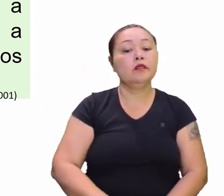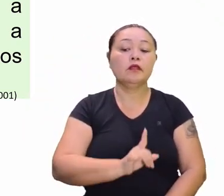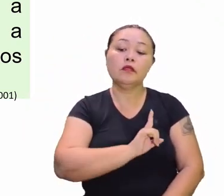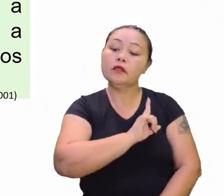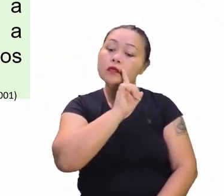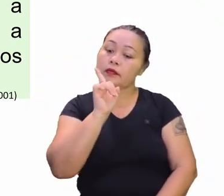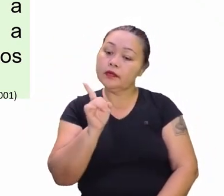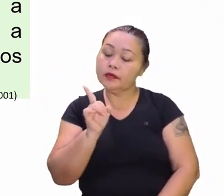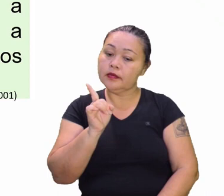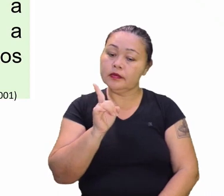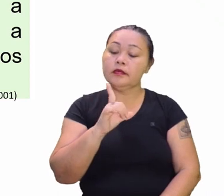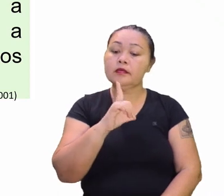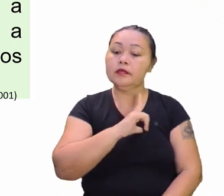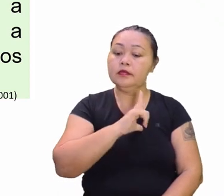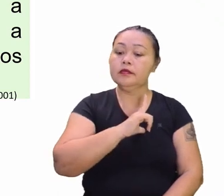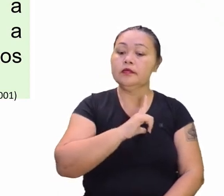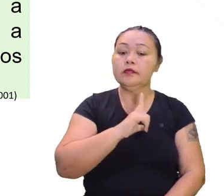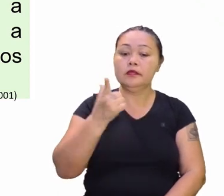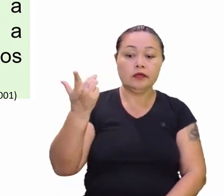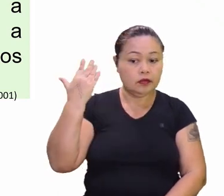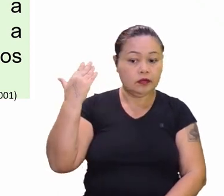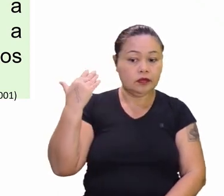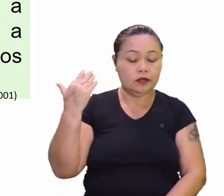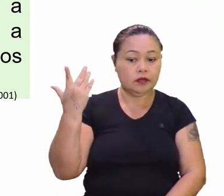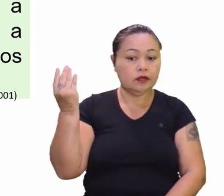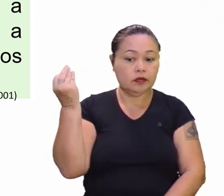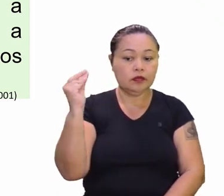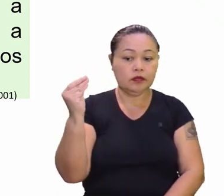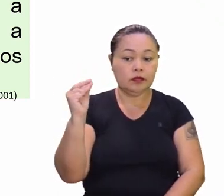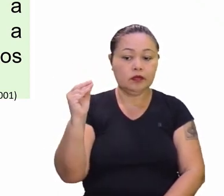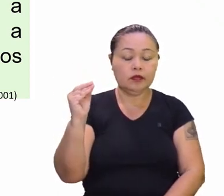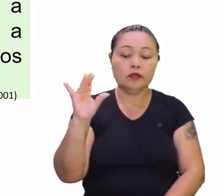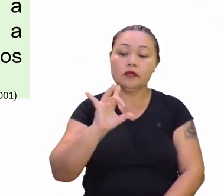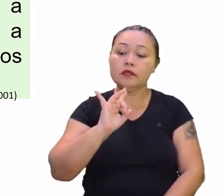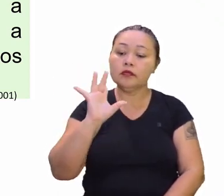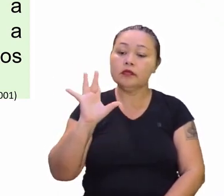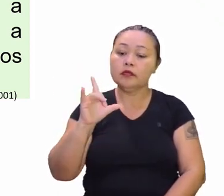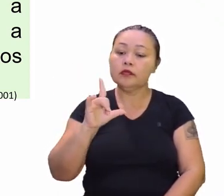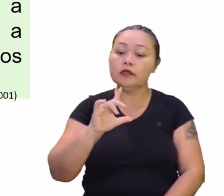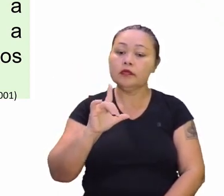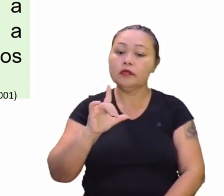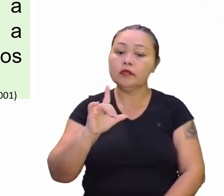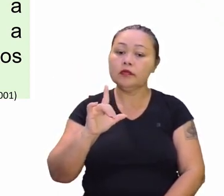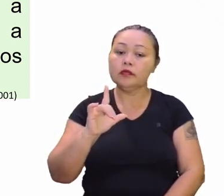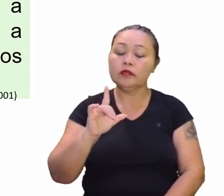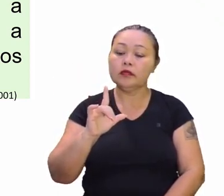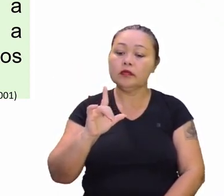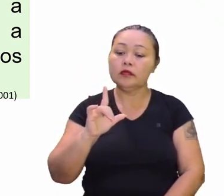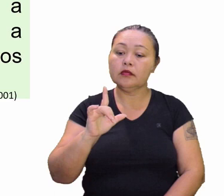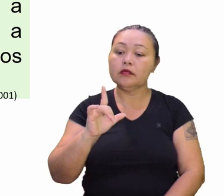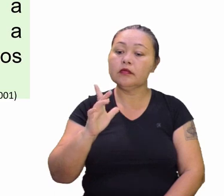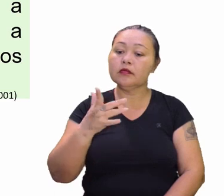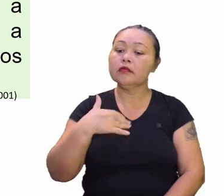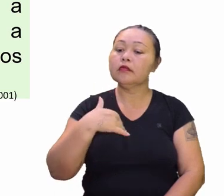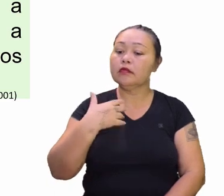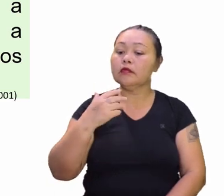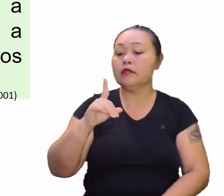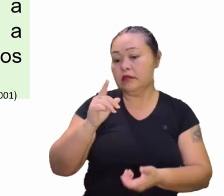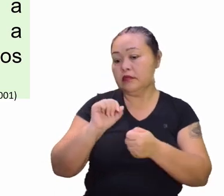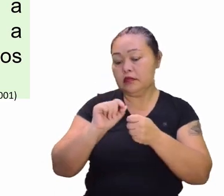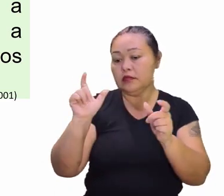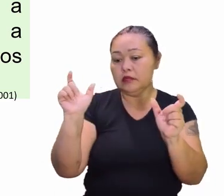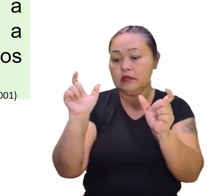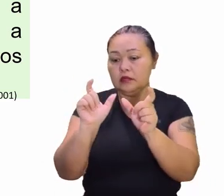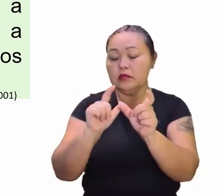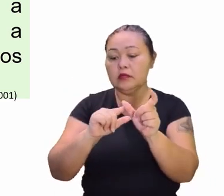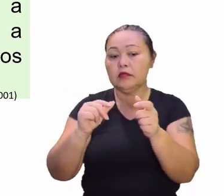lá anteriormente, inclusive, Rogério, a gente colocou Floresta Nacional, só que estava de forma, através de sigla, né?